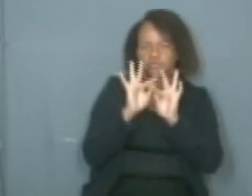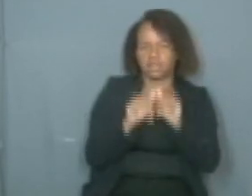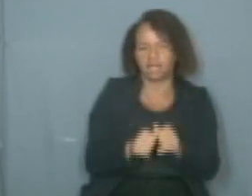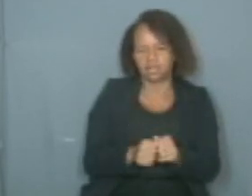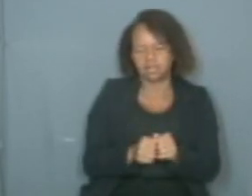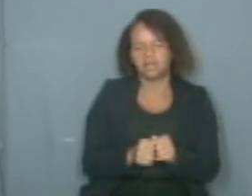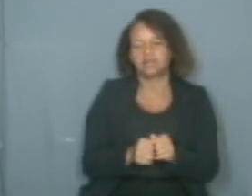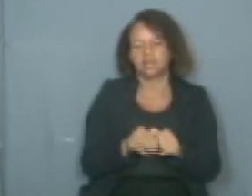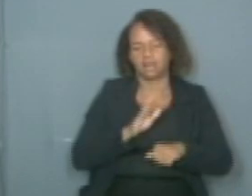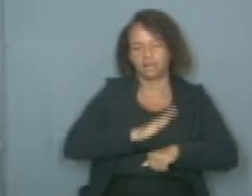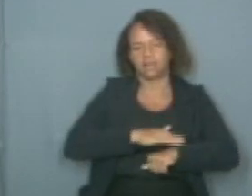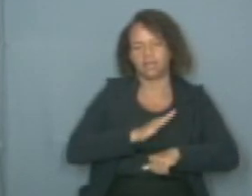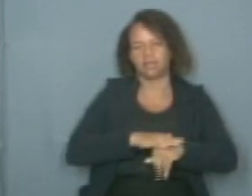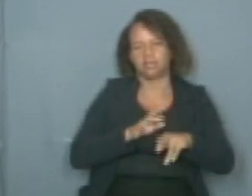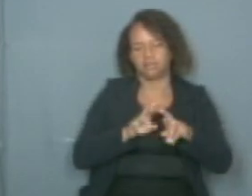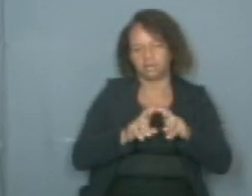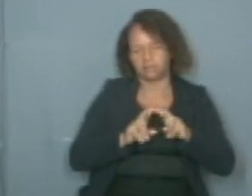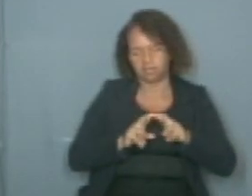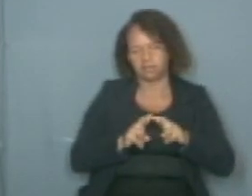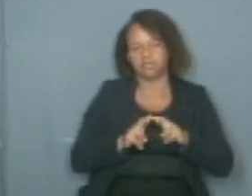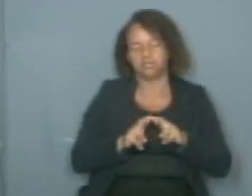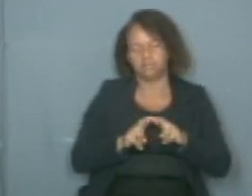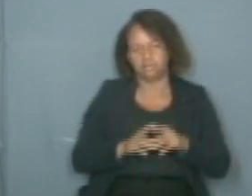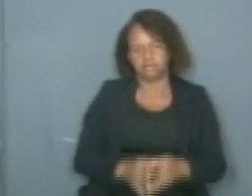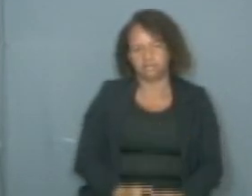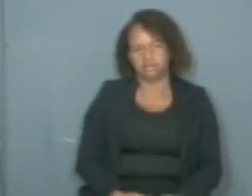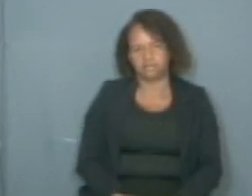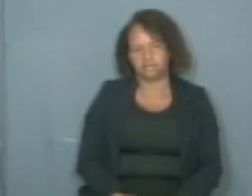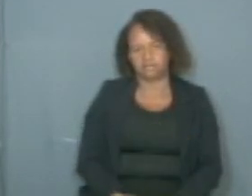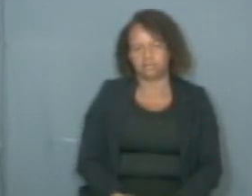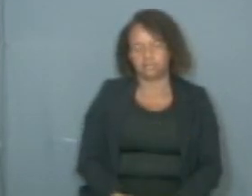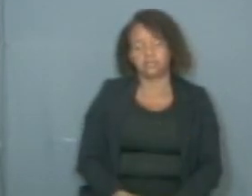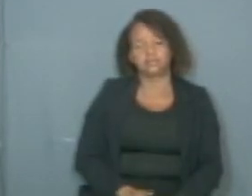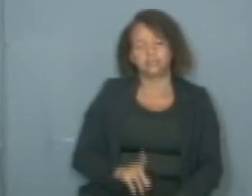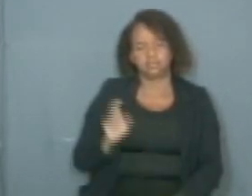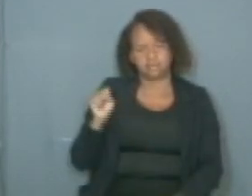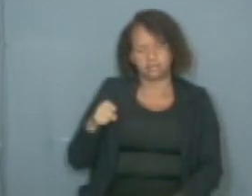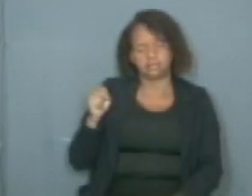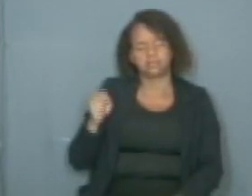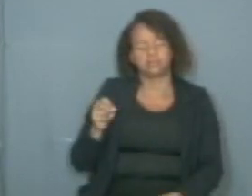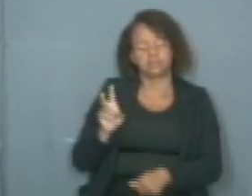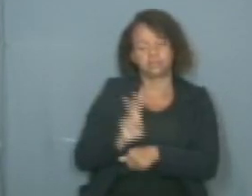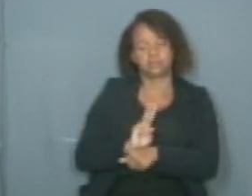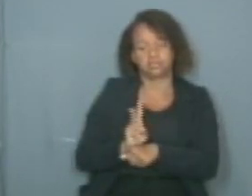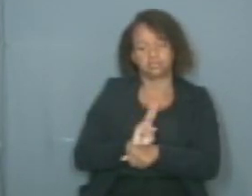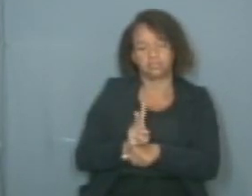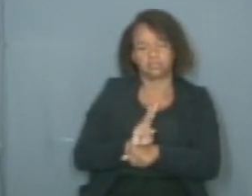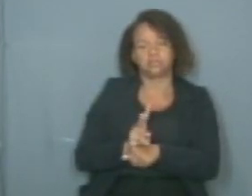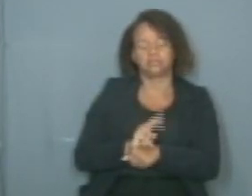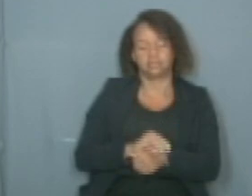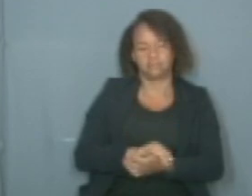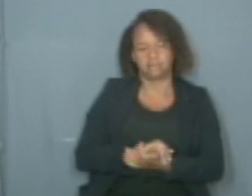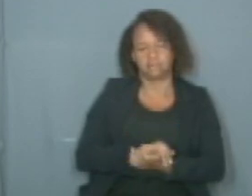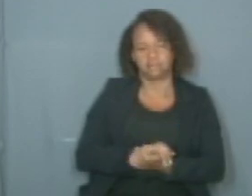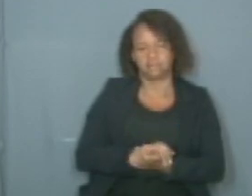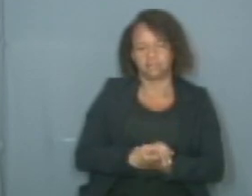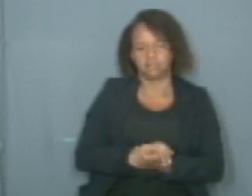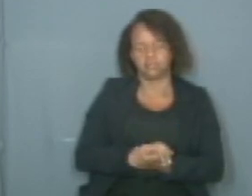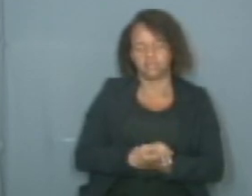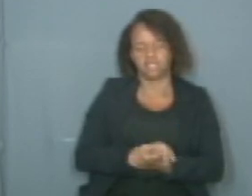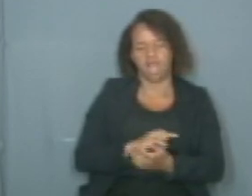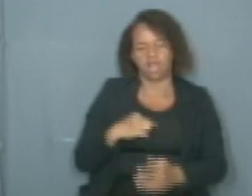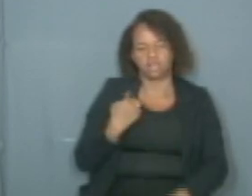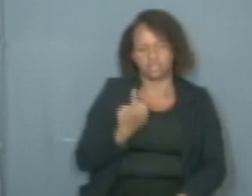finalizar dentro do tema do requerimento. É isso que a fiscalização faz. A gente